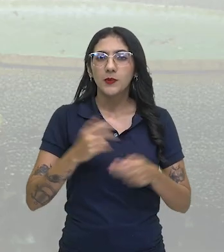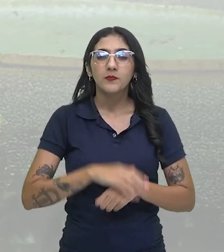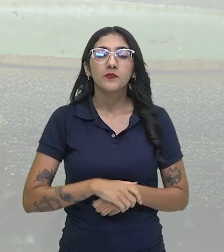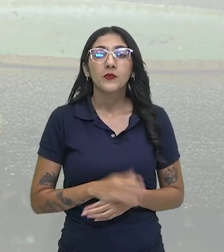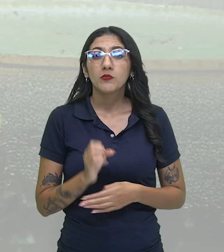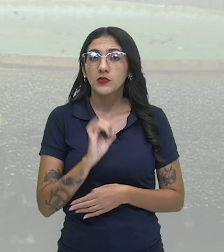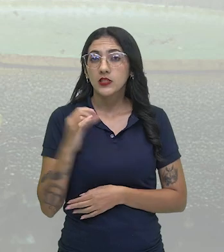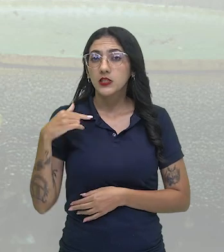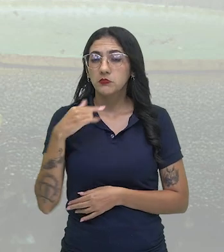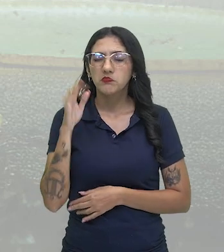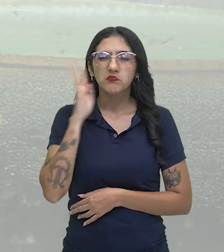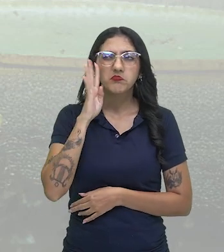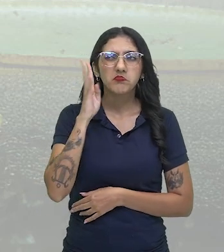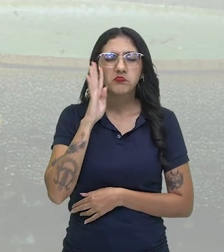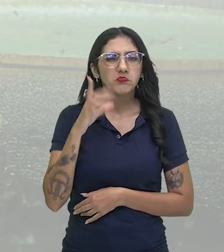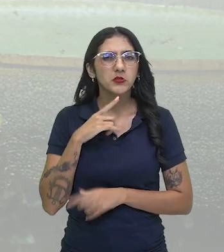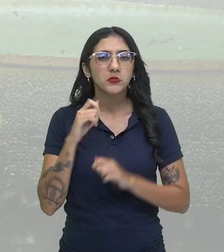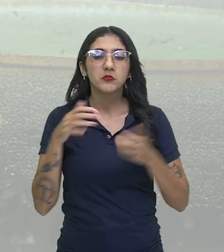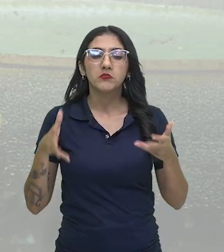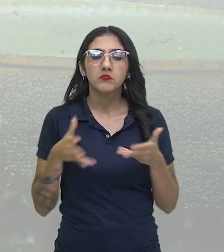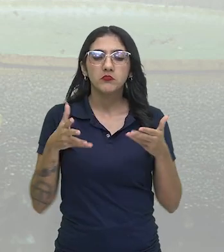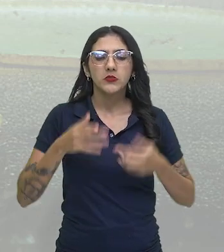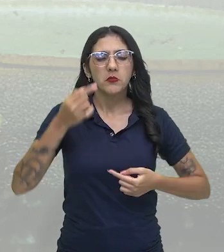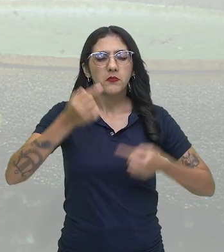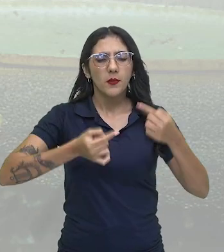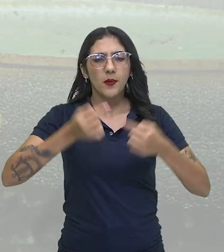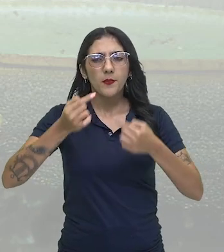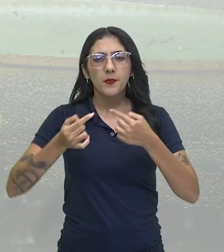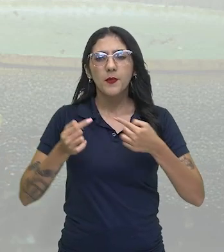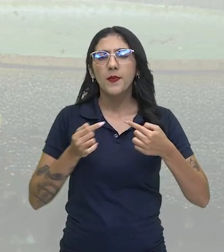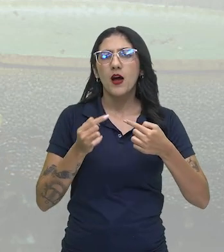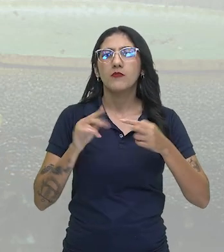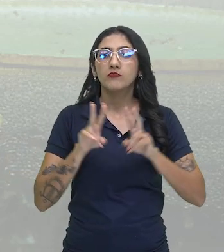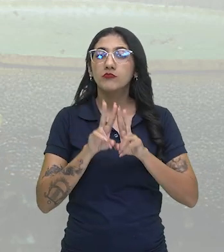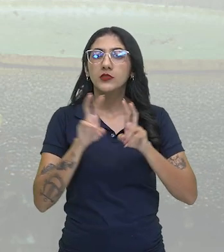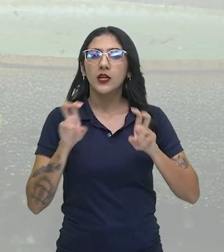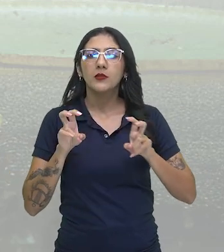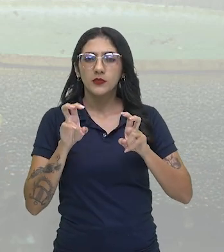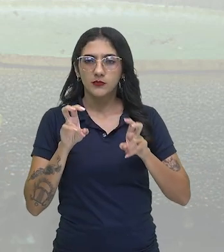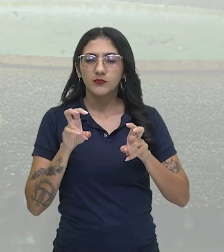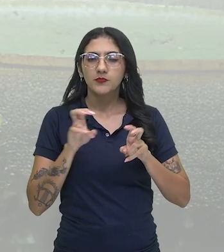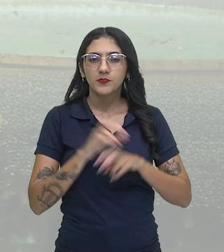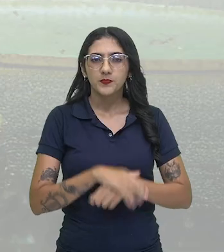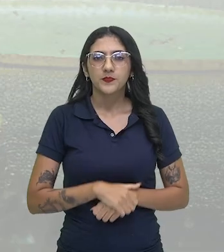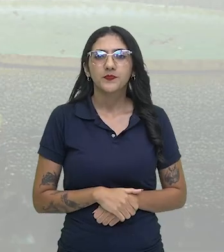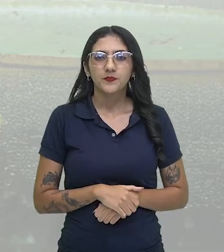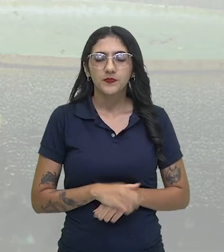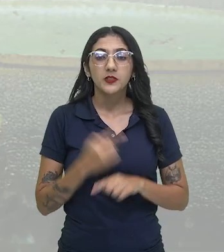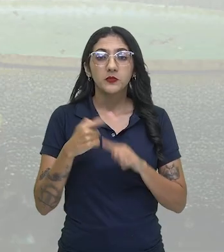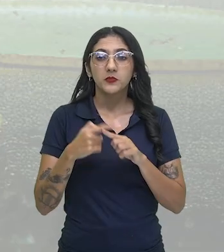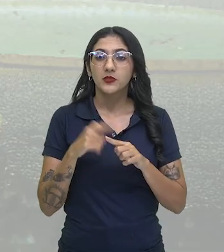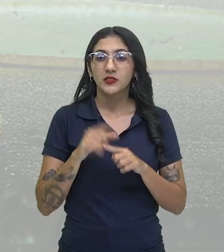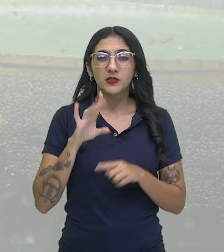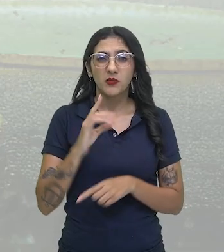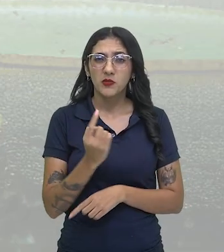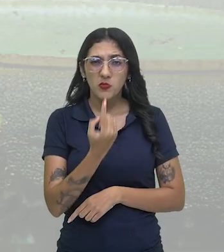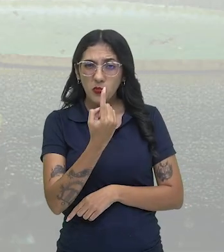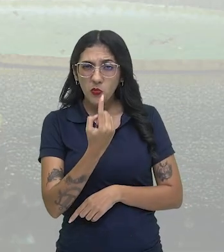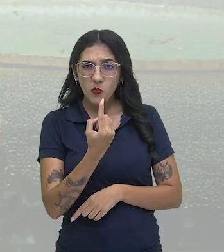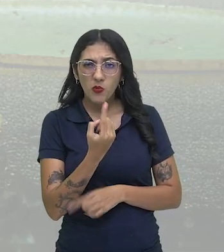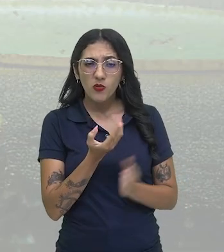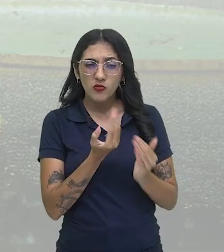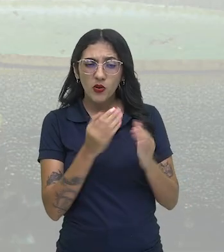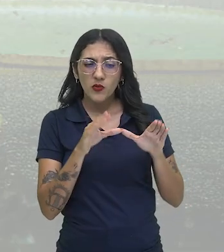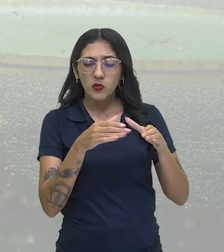reflete, a gente vai promover debates sobre juventudes amazônicas, e a gente coloca no plural porque não existe uma única juventude,